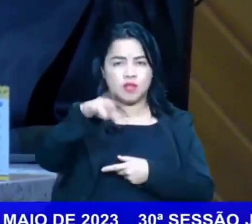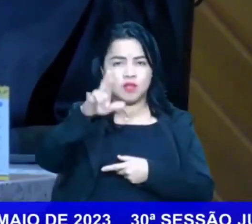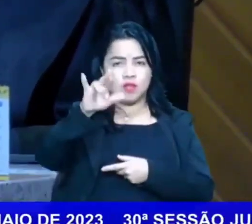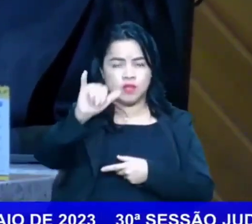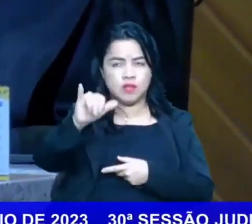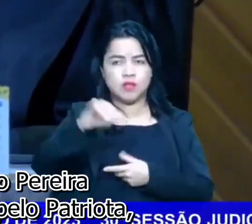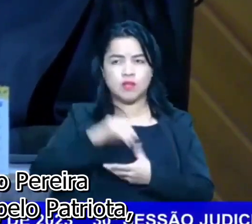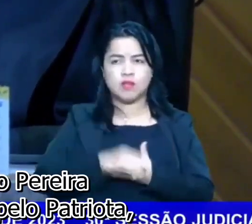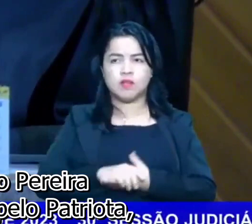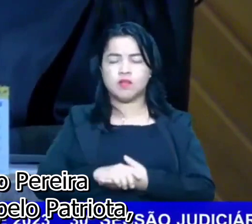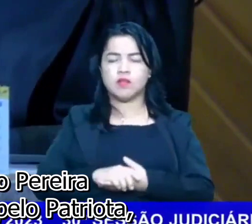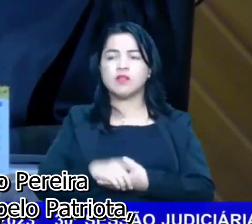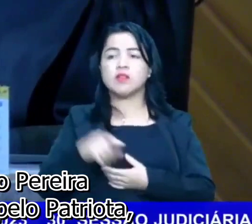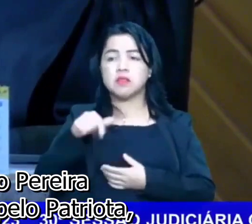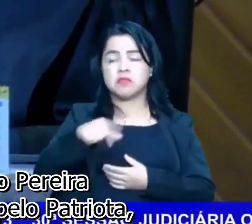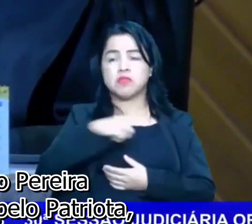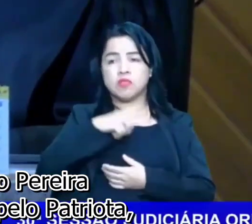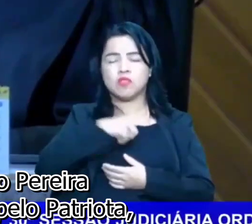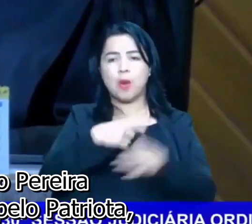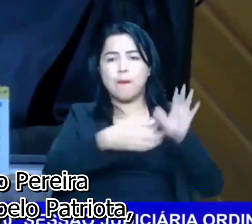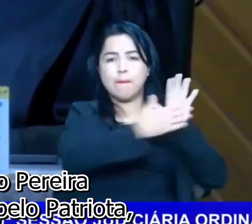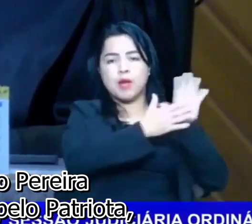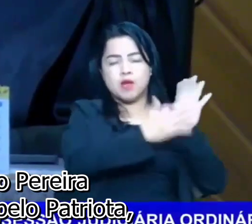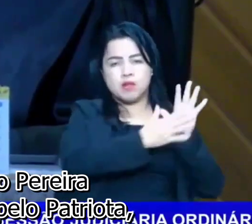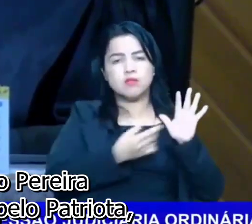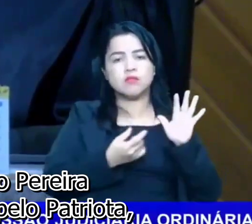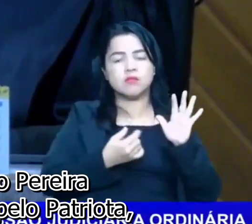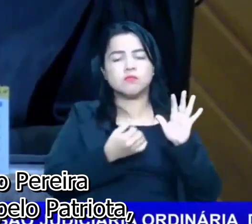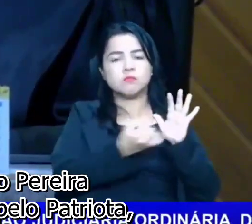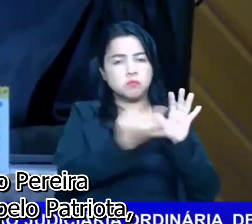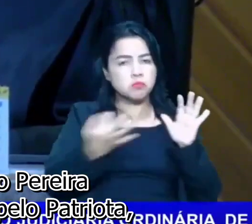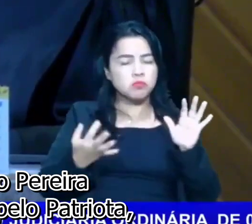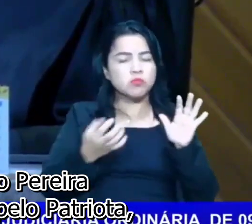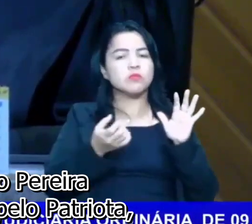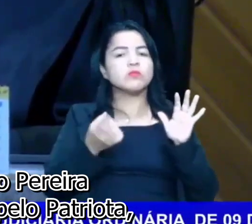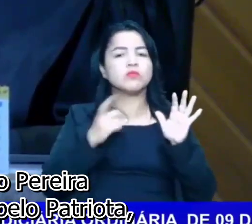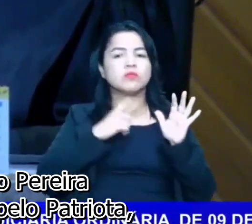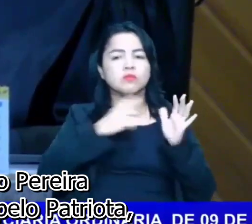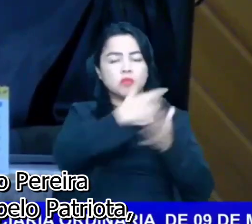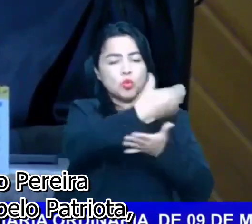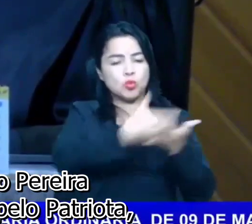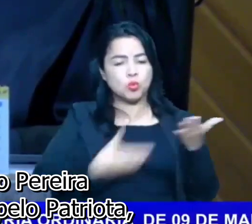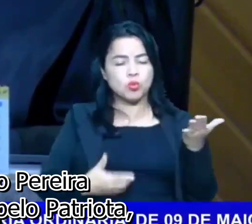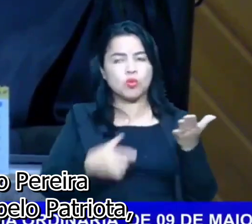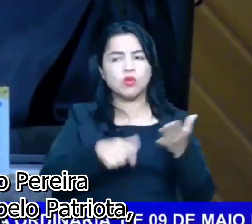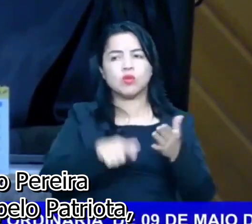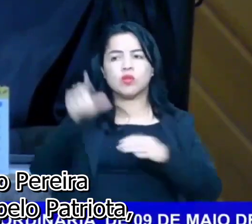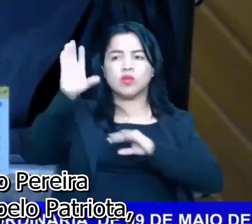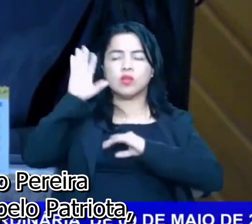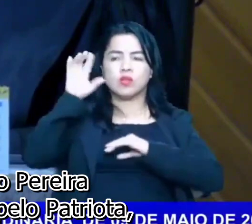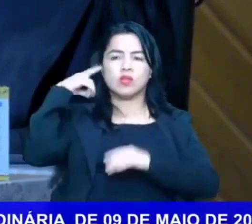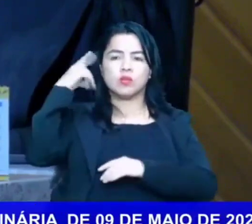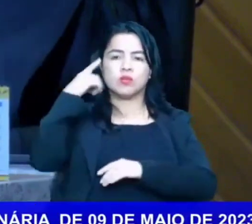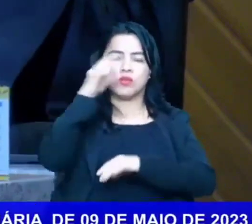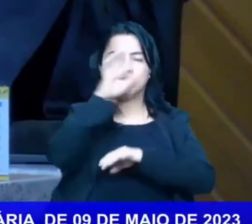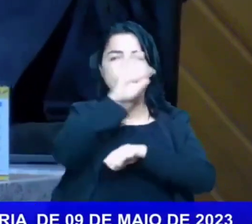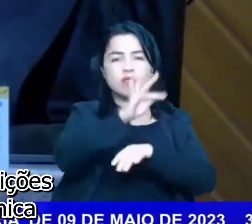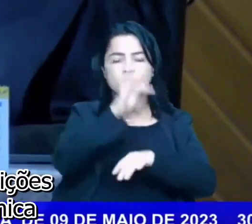excelentíssimo, nós temos uma prestação de conta de Otacílio Pereira Barbosa, candidato ao cargo de deputado federal pelo